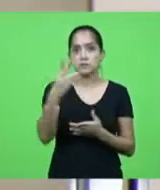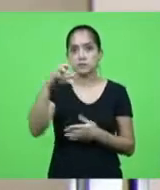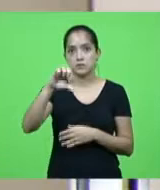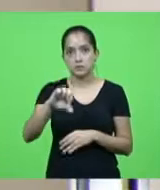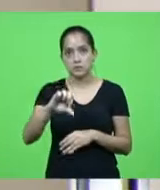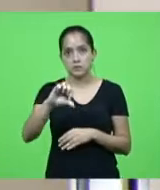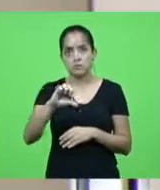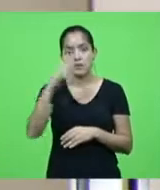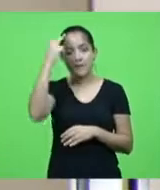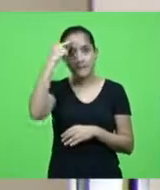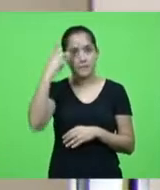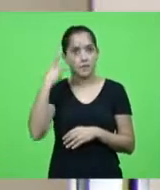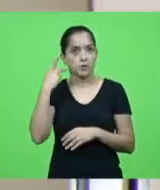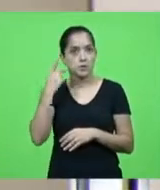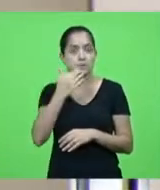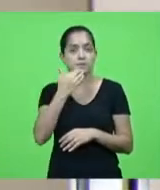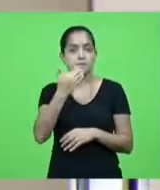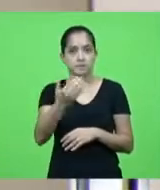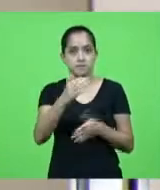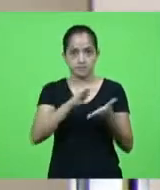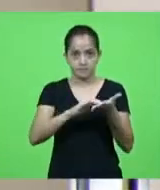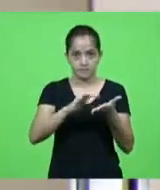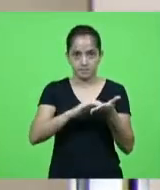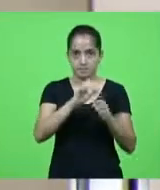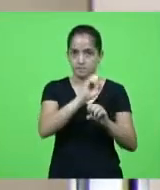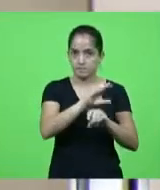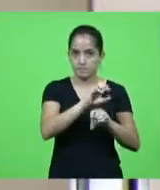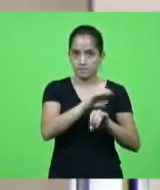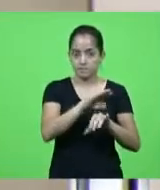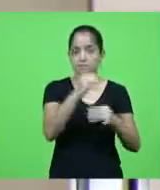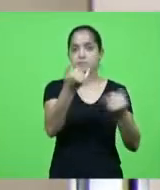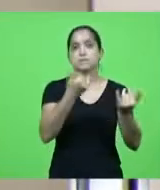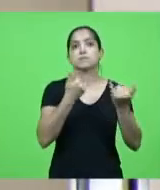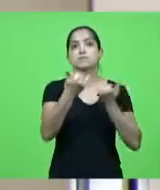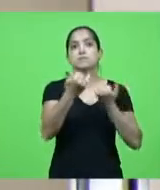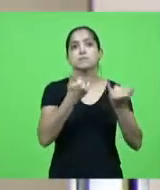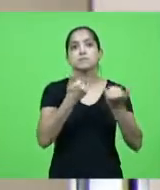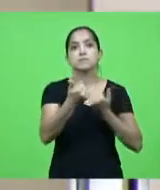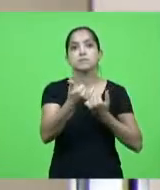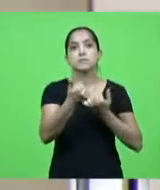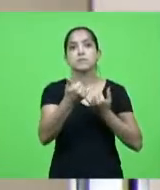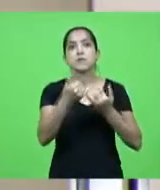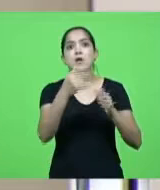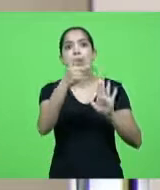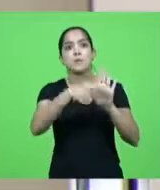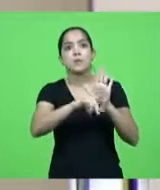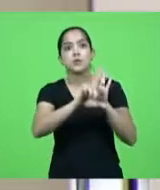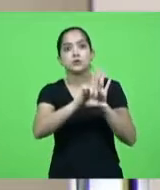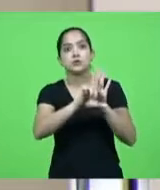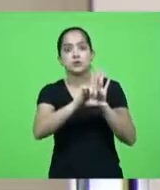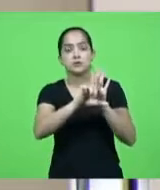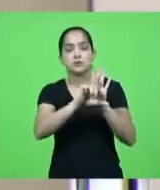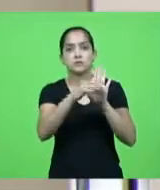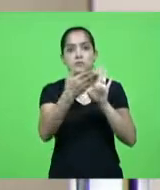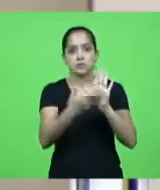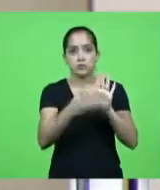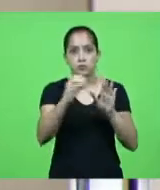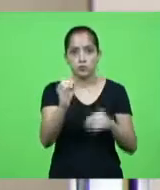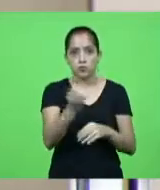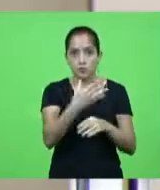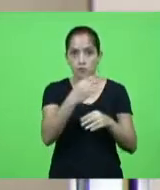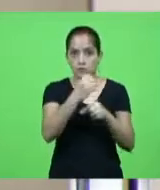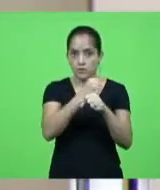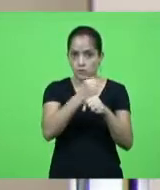deputada Paulinha. Solicitando ao secretário de Estado da Educação informações acerca da existência de projetos referentes a uma nova construção